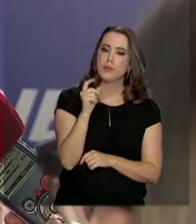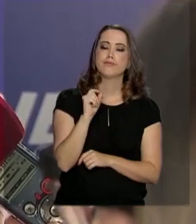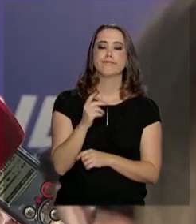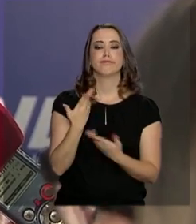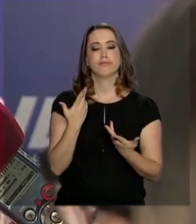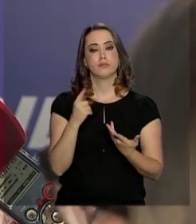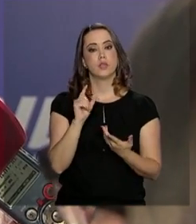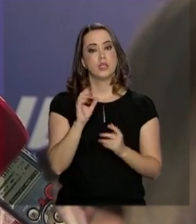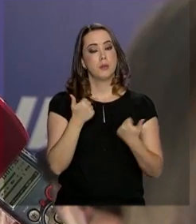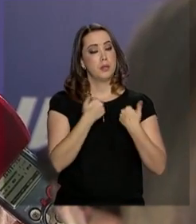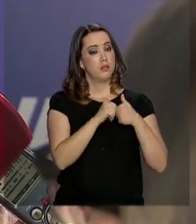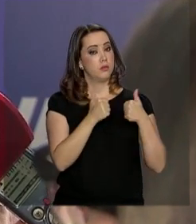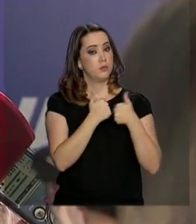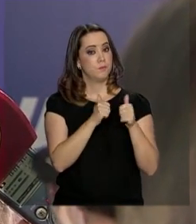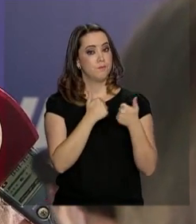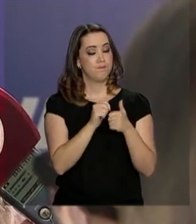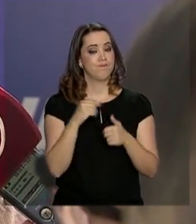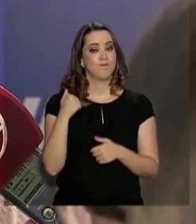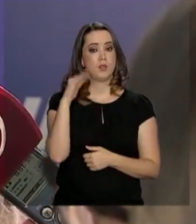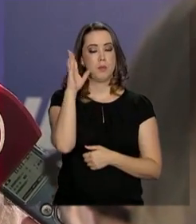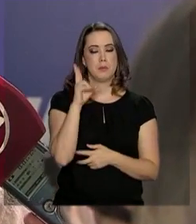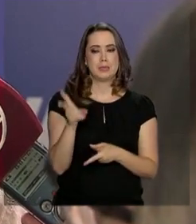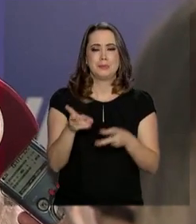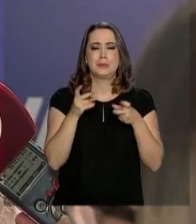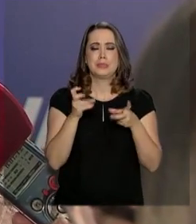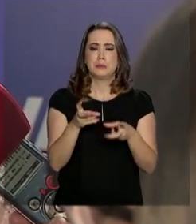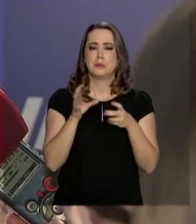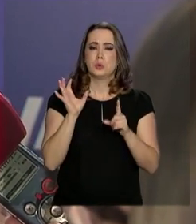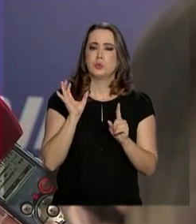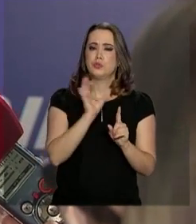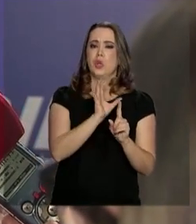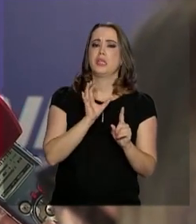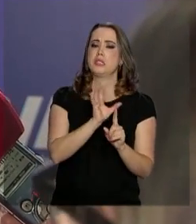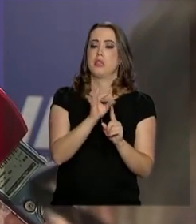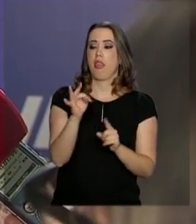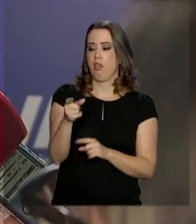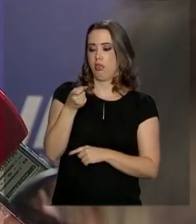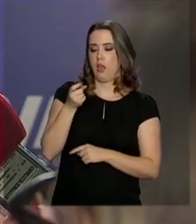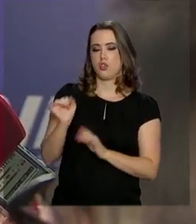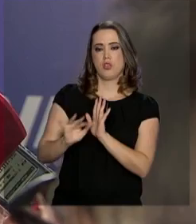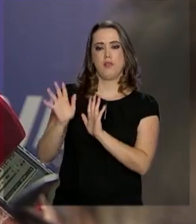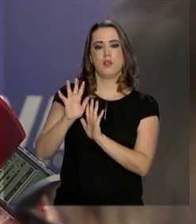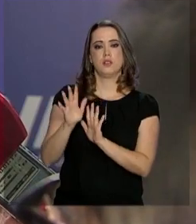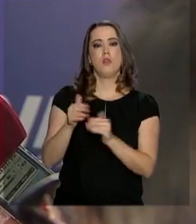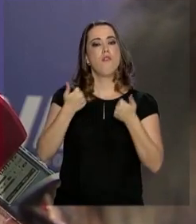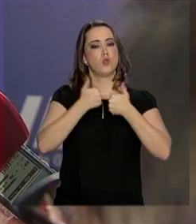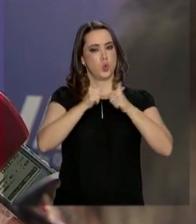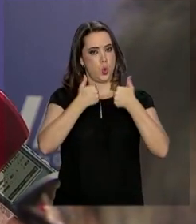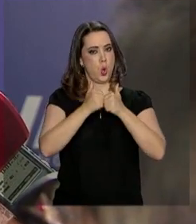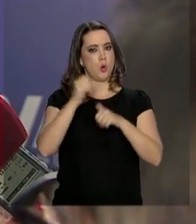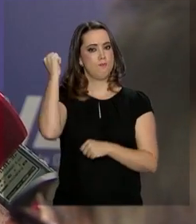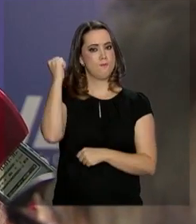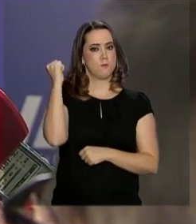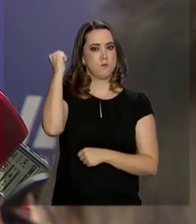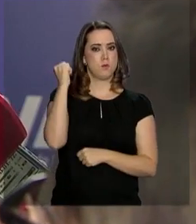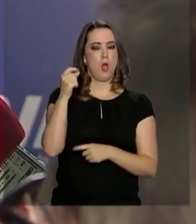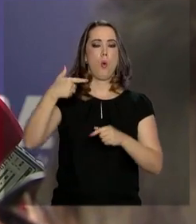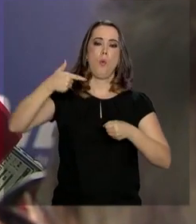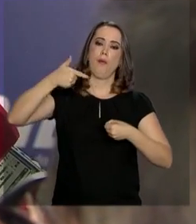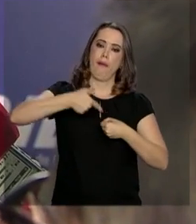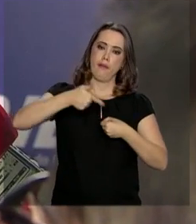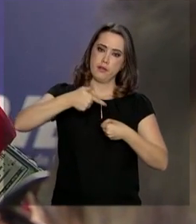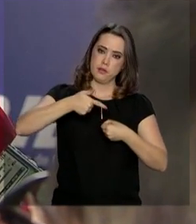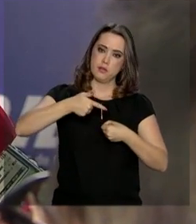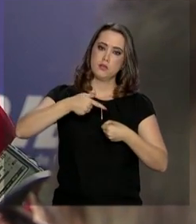dos transportes, o que prevaleceu, o que impulsionou a taxa, foram os ônibus urbanos, a gasolina